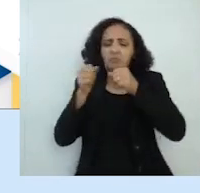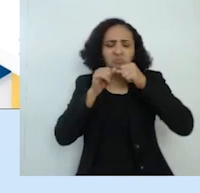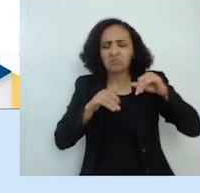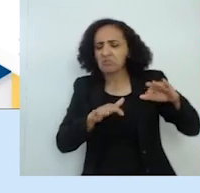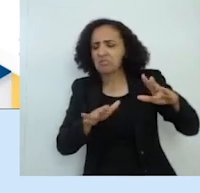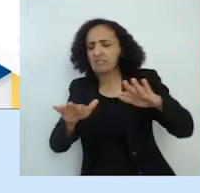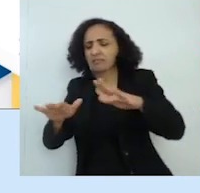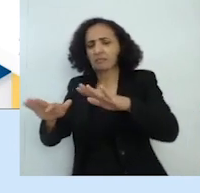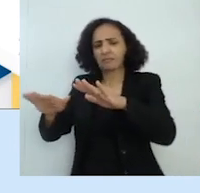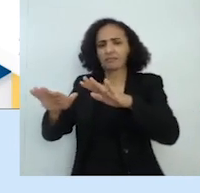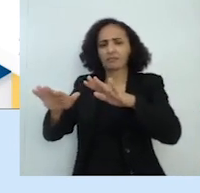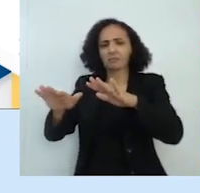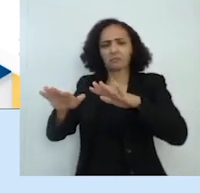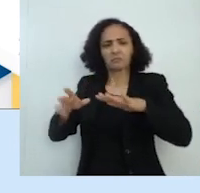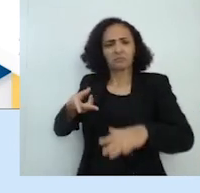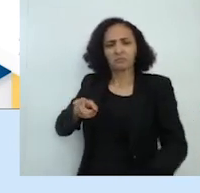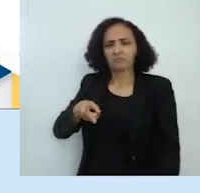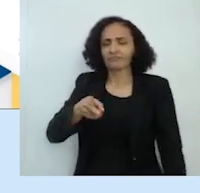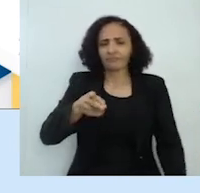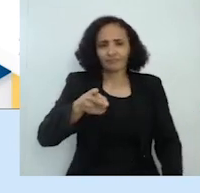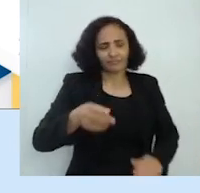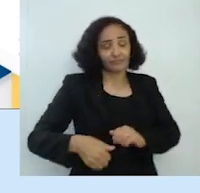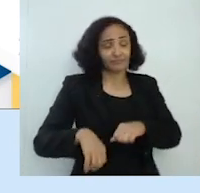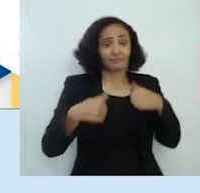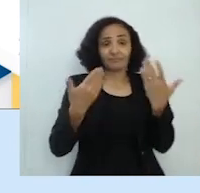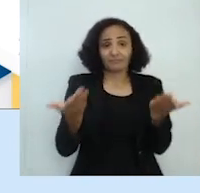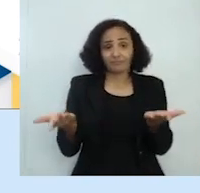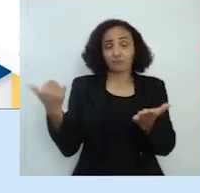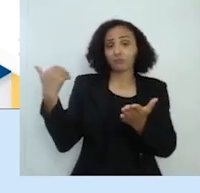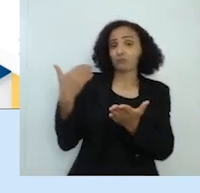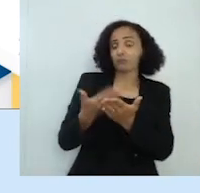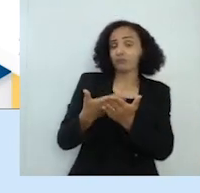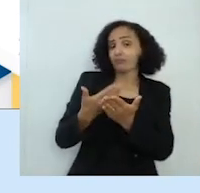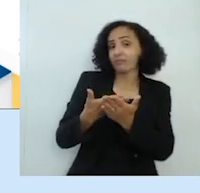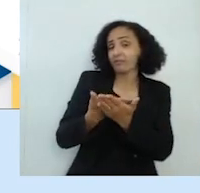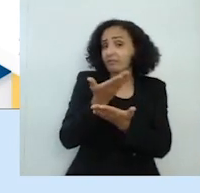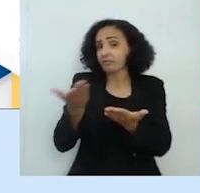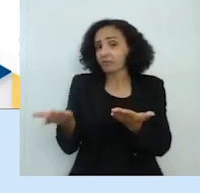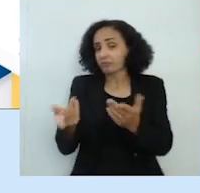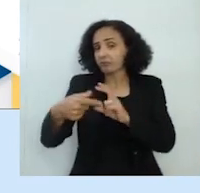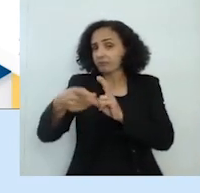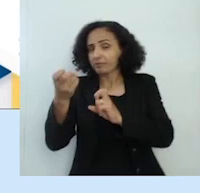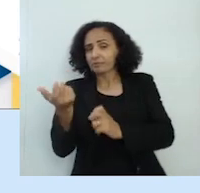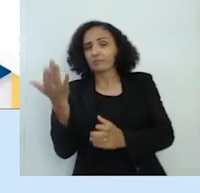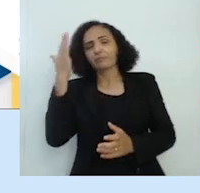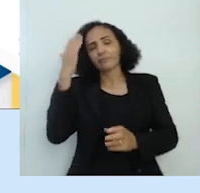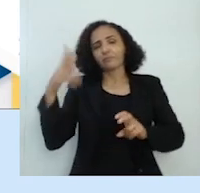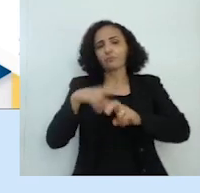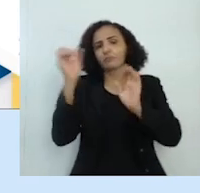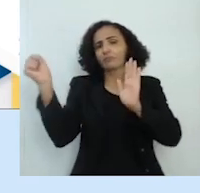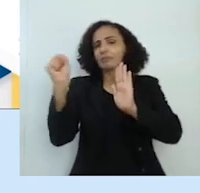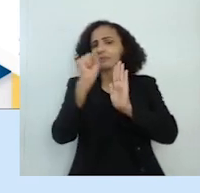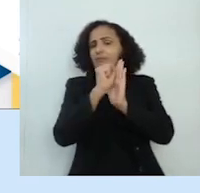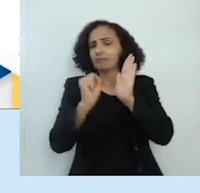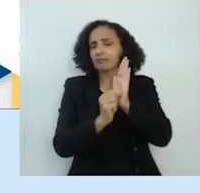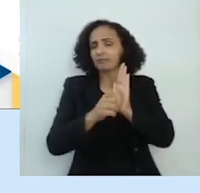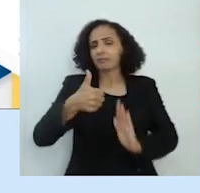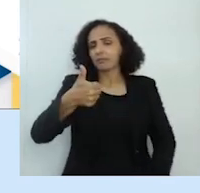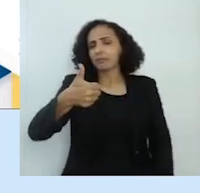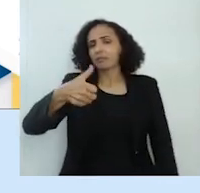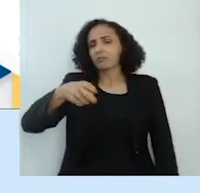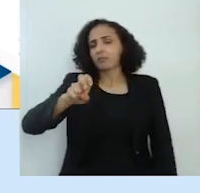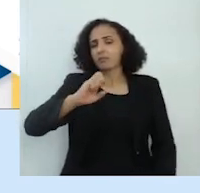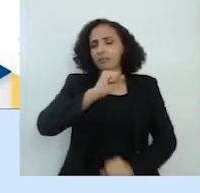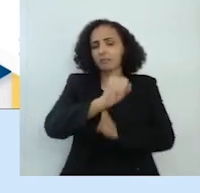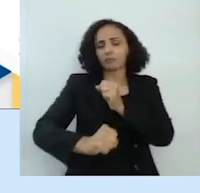séculos posteriores. Mas aí sai o sistema feudal, porque final do século XV acaba o modo de